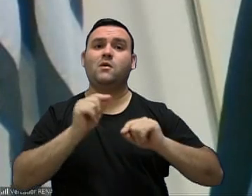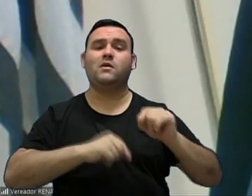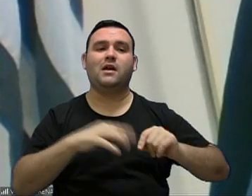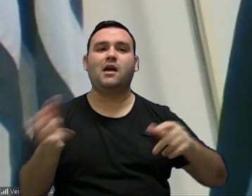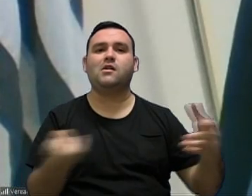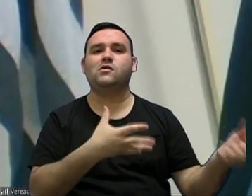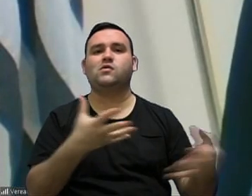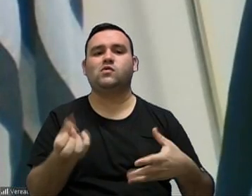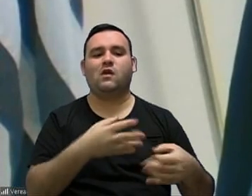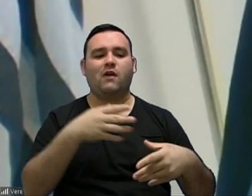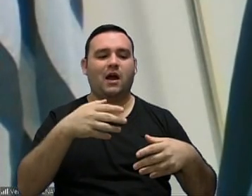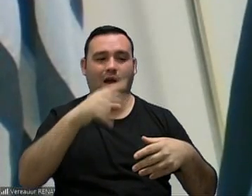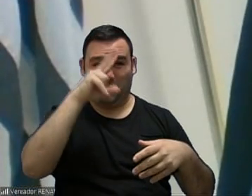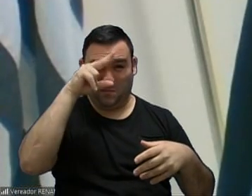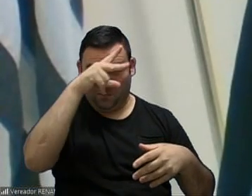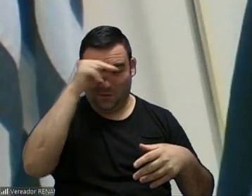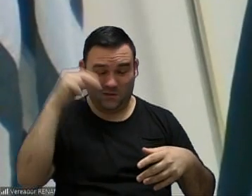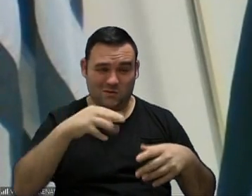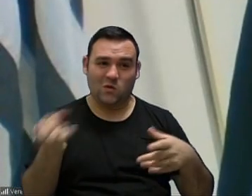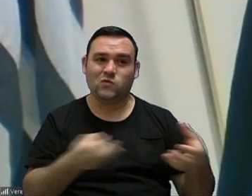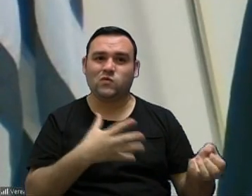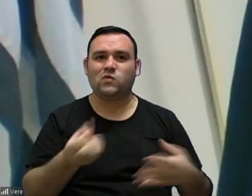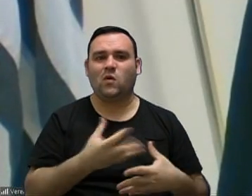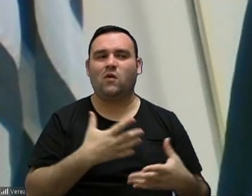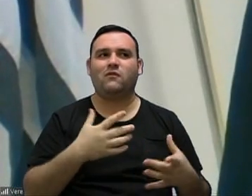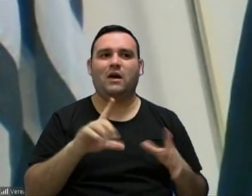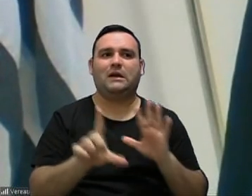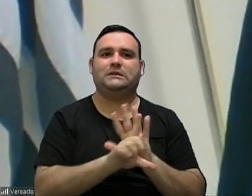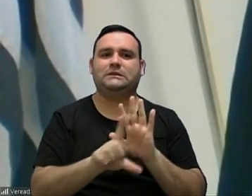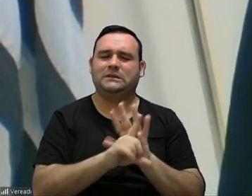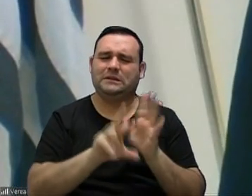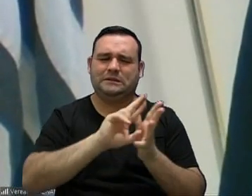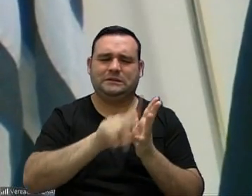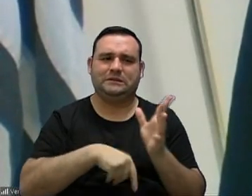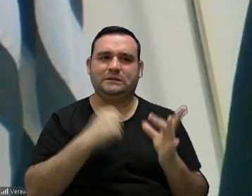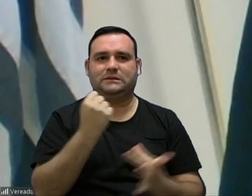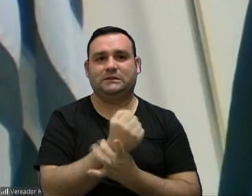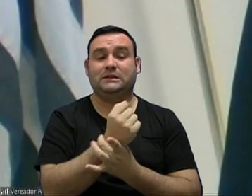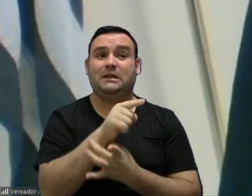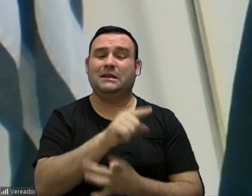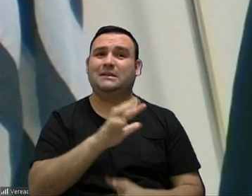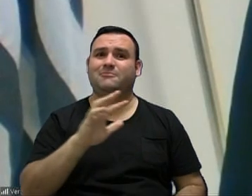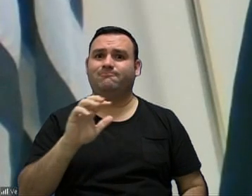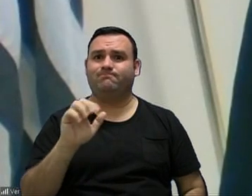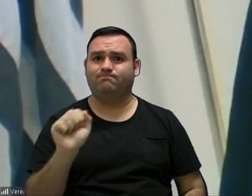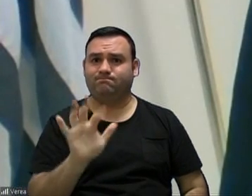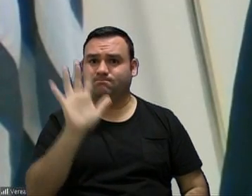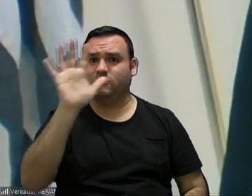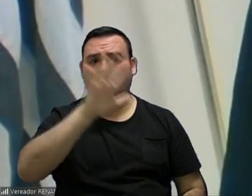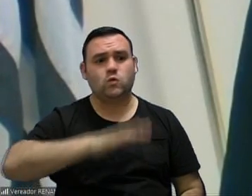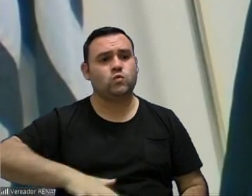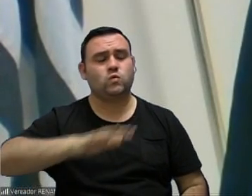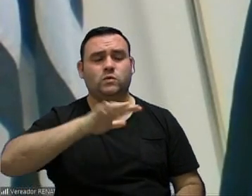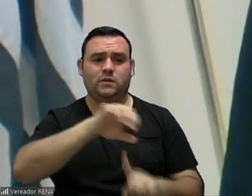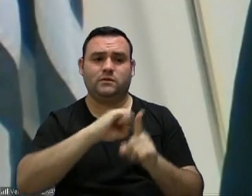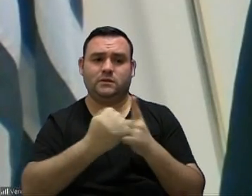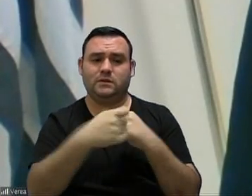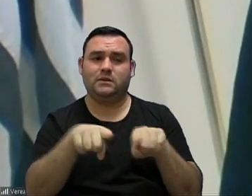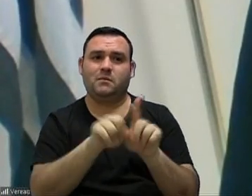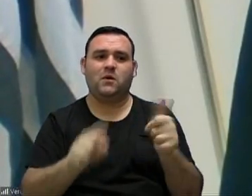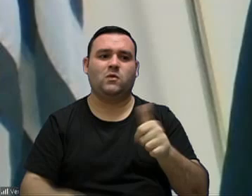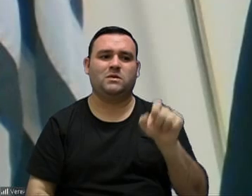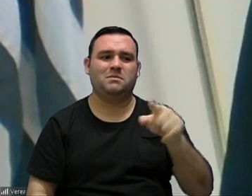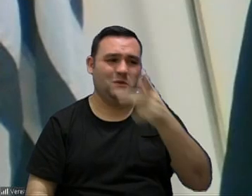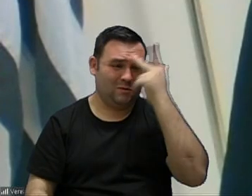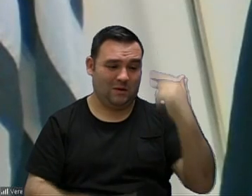da Previdência Municipal. É um tema, senhor presidente, muito caro para toda a sociedade e para os mais de 11